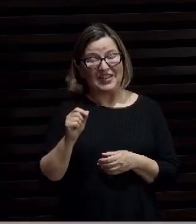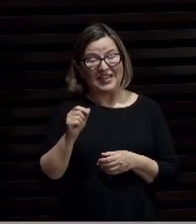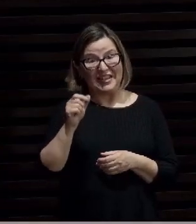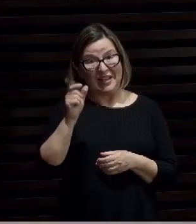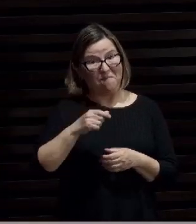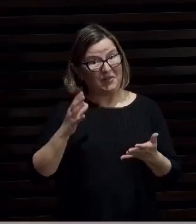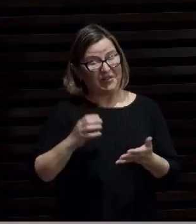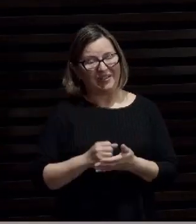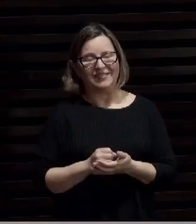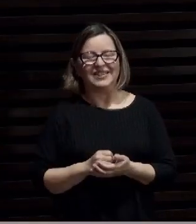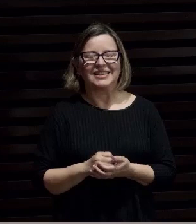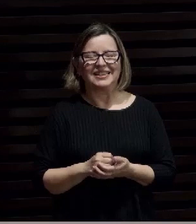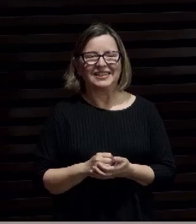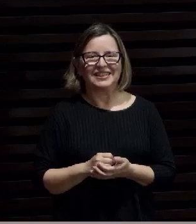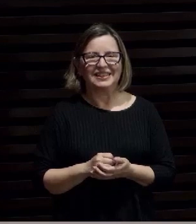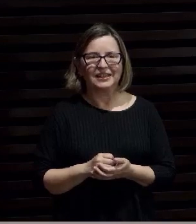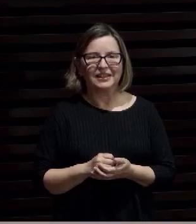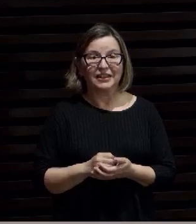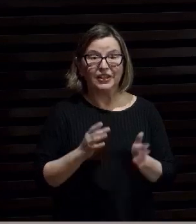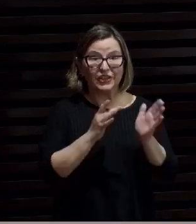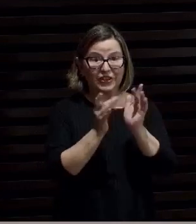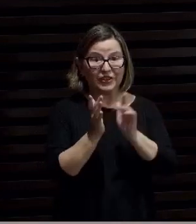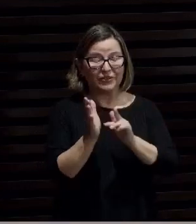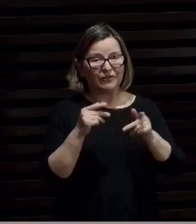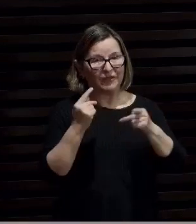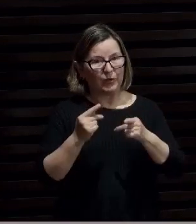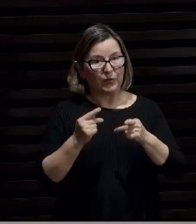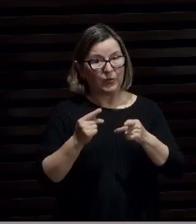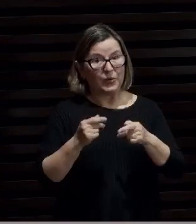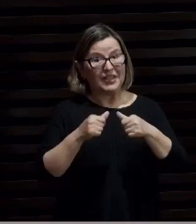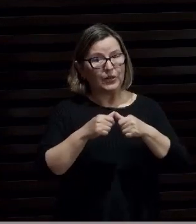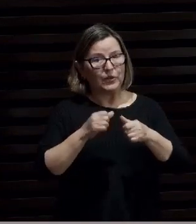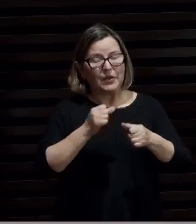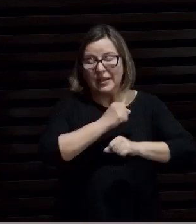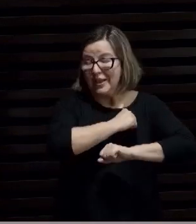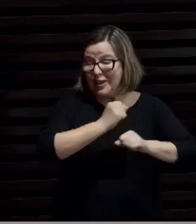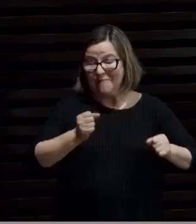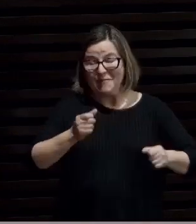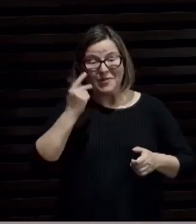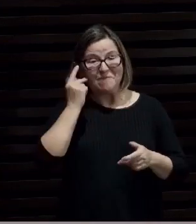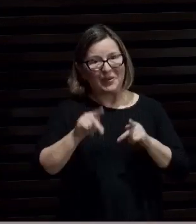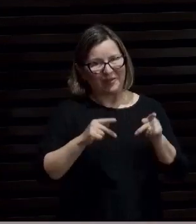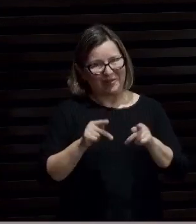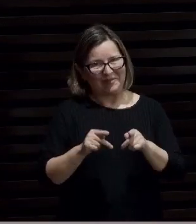aos homens. Mas o que é impossível aos homens, é possível a Deus.